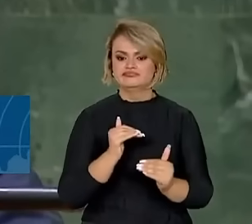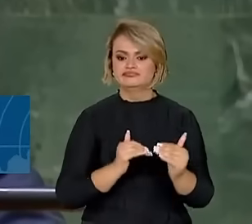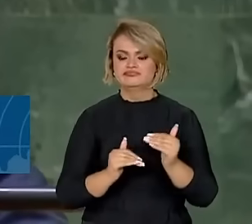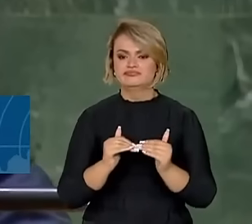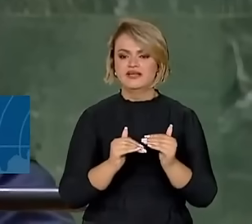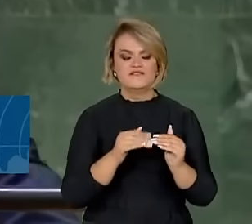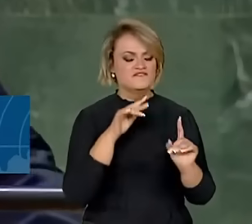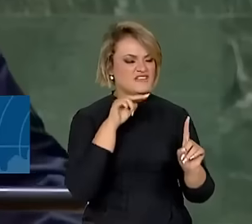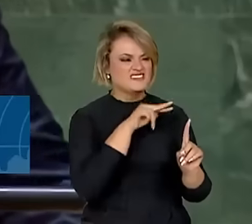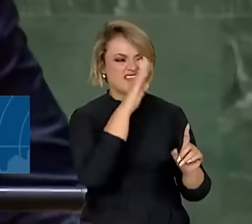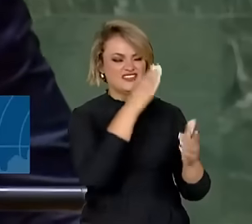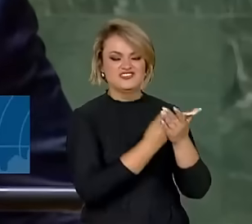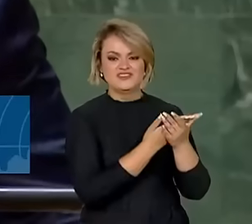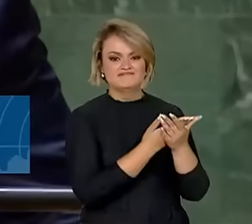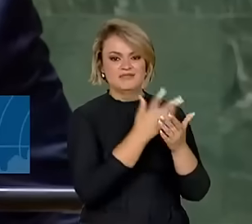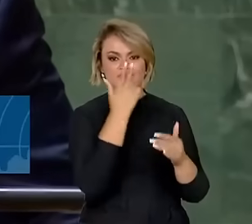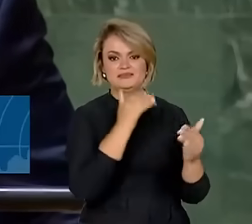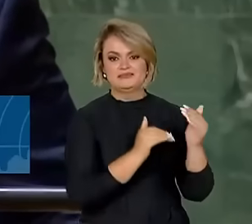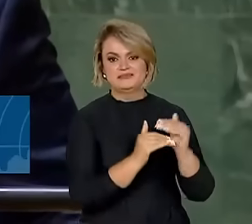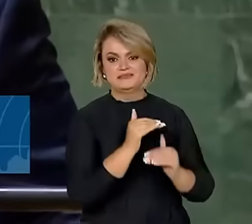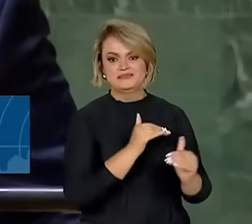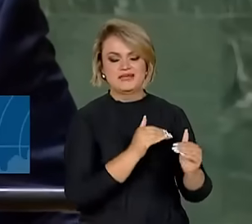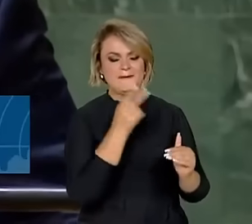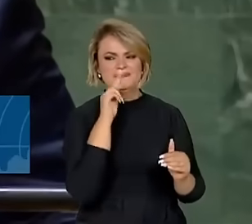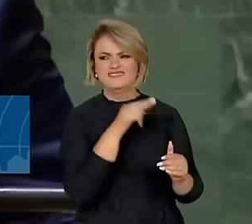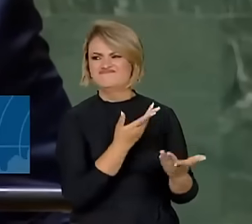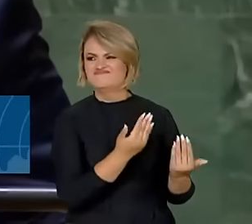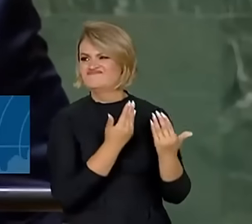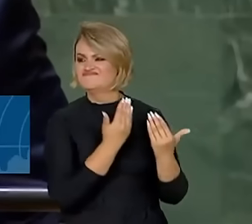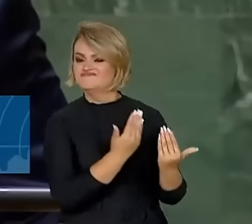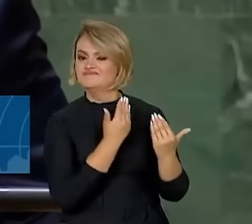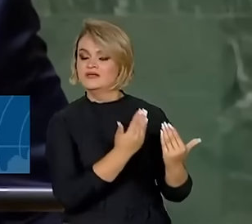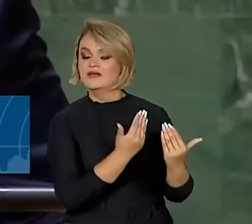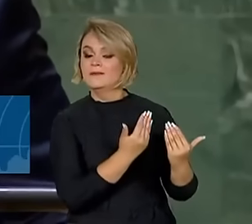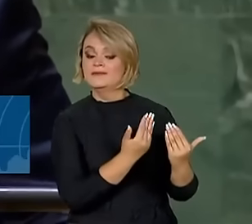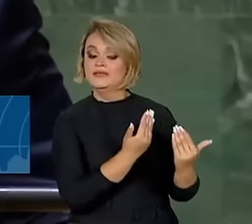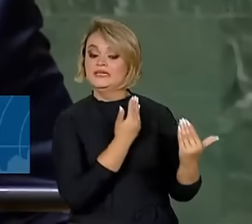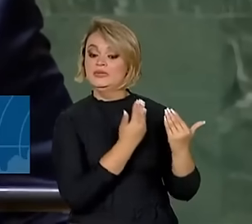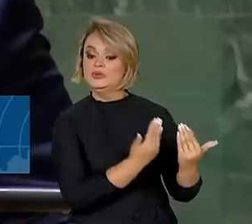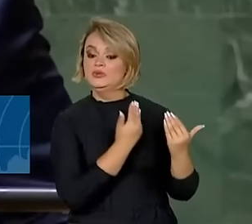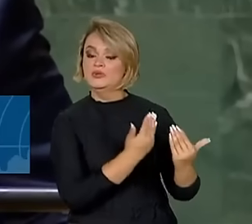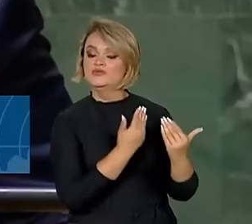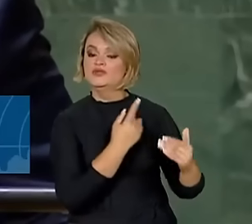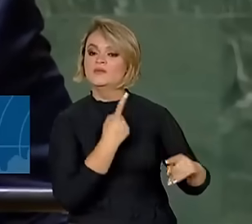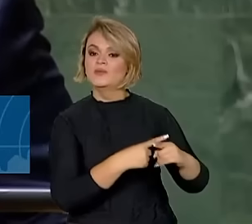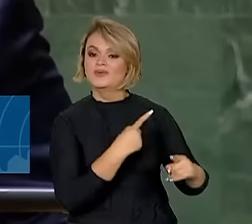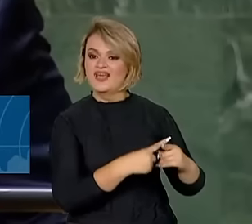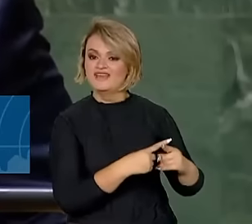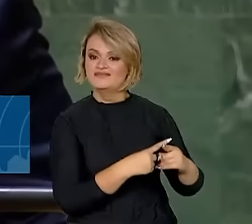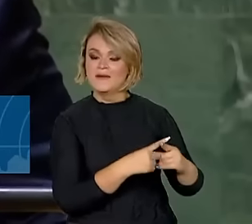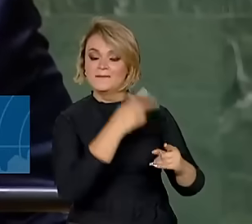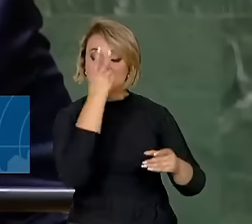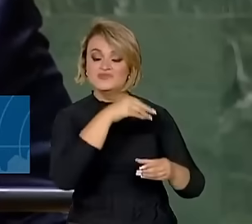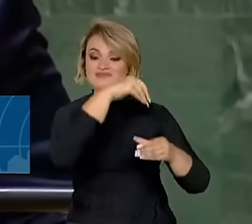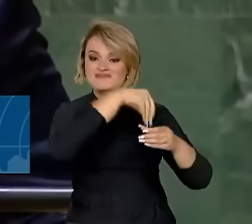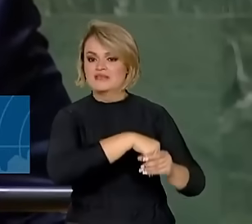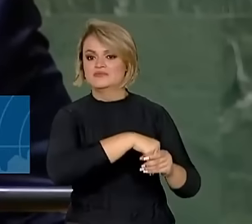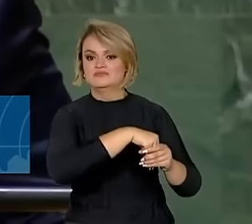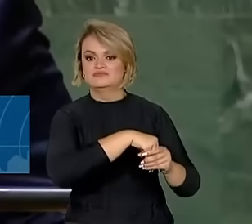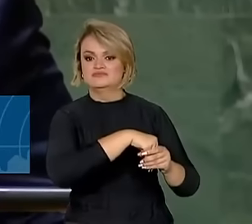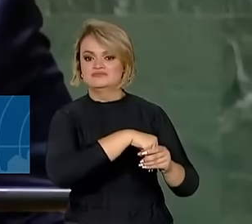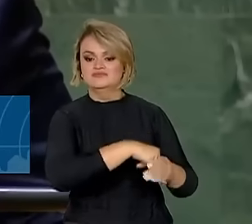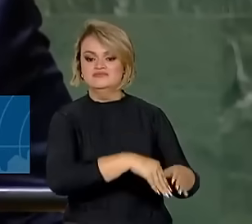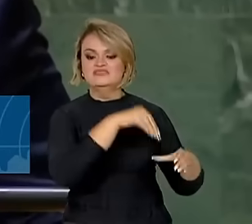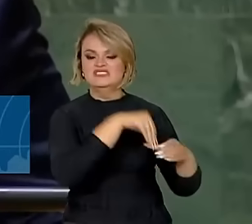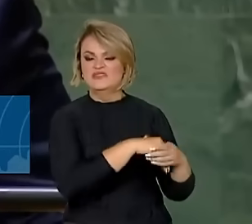sua credibilidade. Essa fragilidade decorre, em particular, da ação de seus membros permanentes,